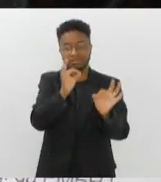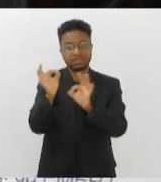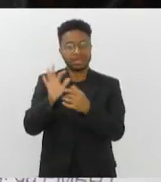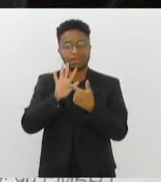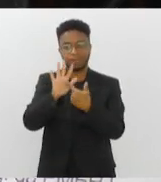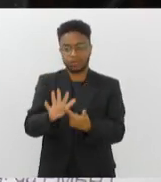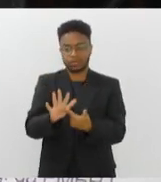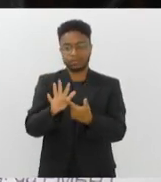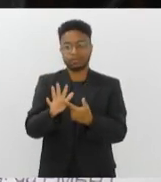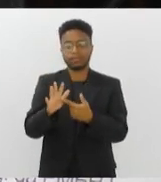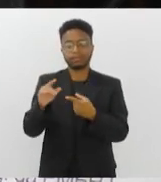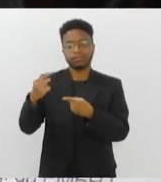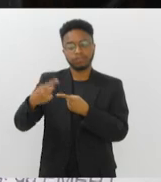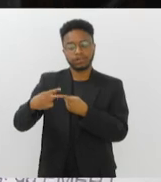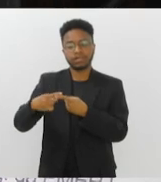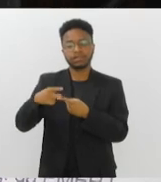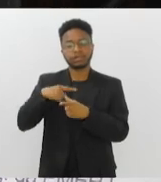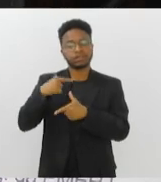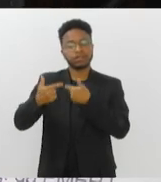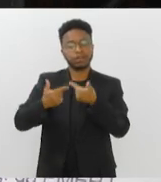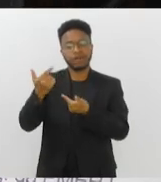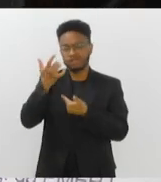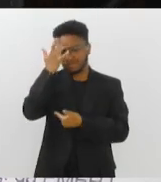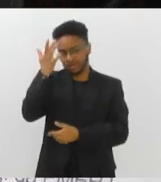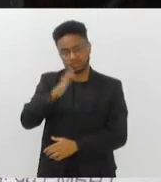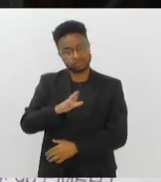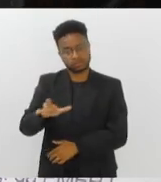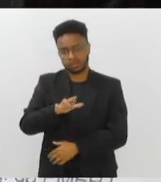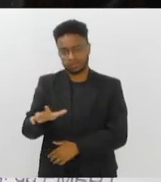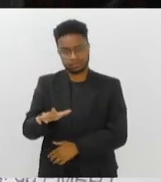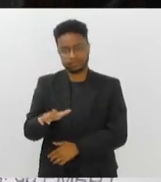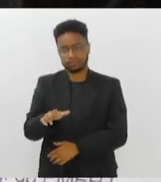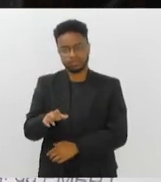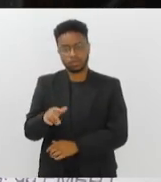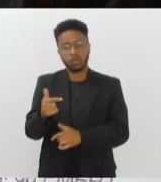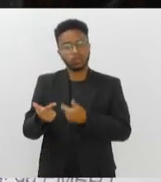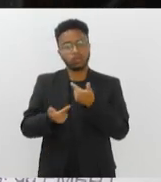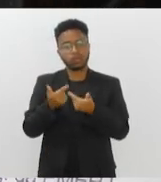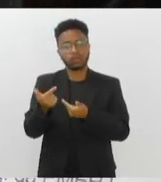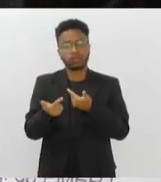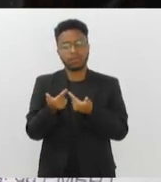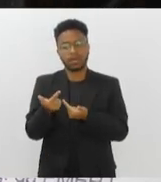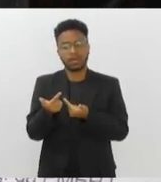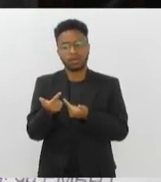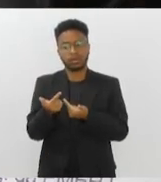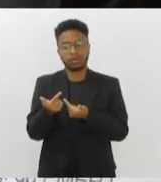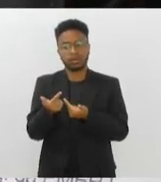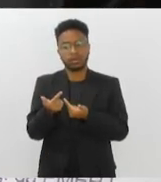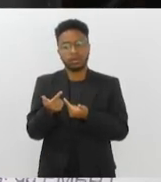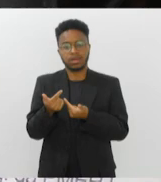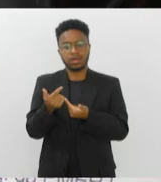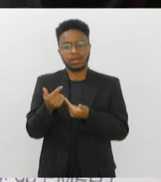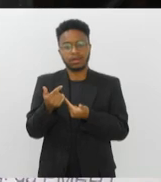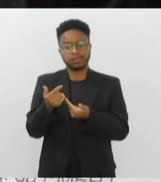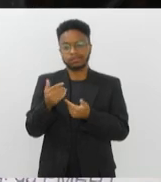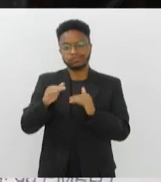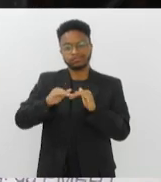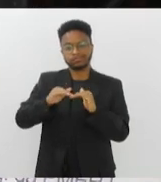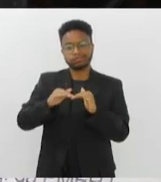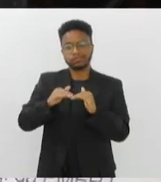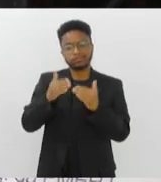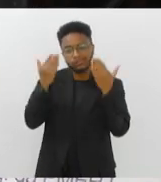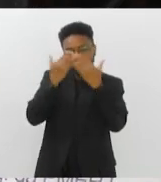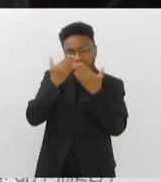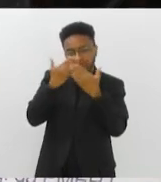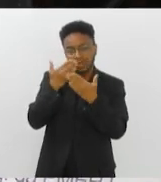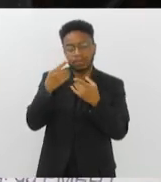Era um serviço que não é fácil, é um serviço que não é quase visto, um serviço de